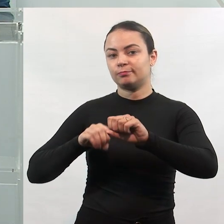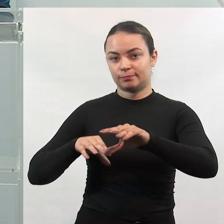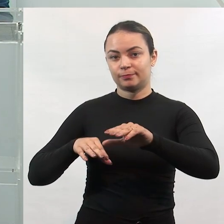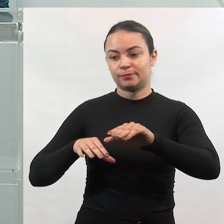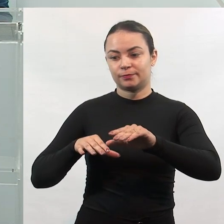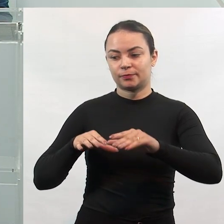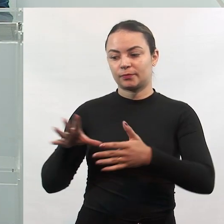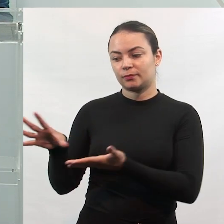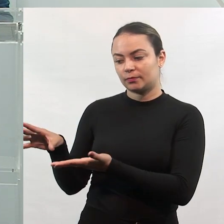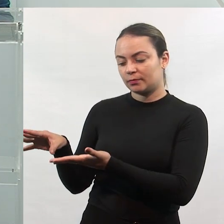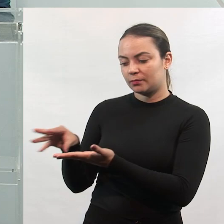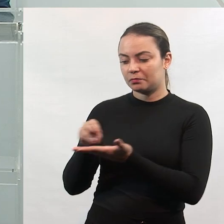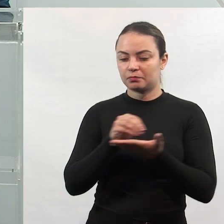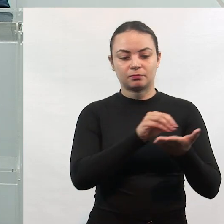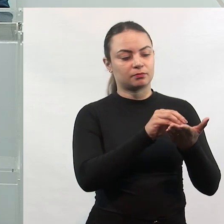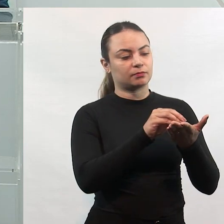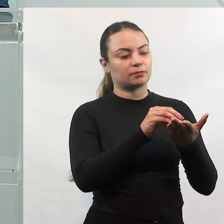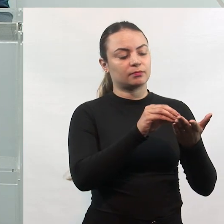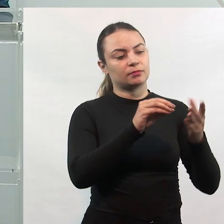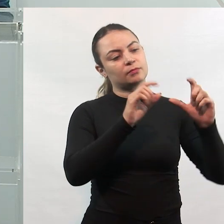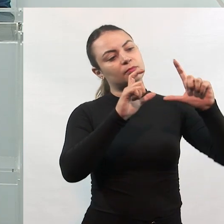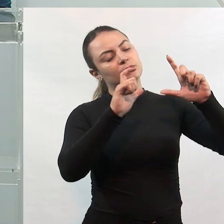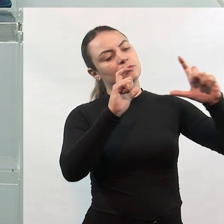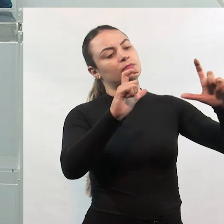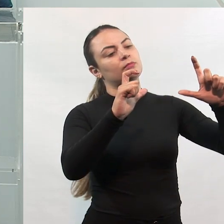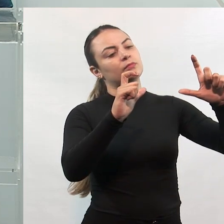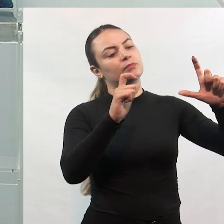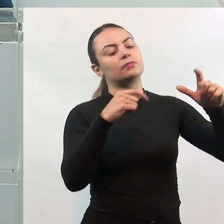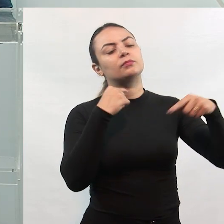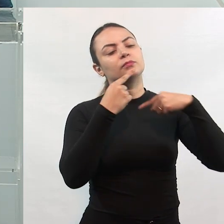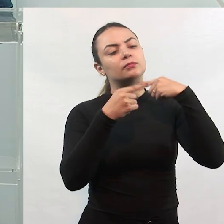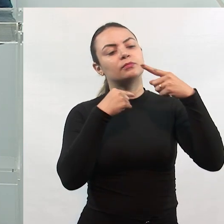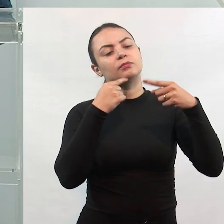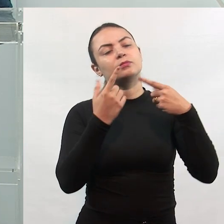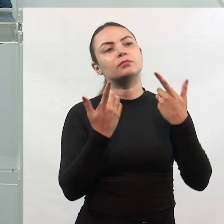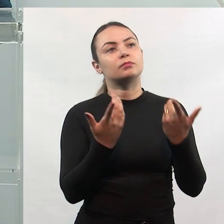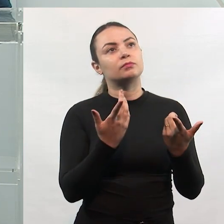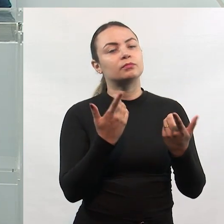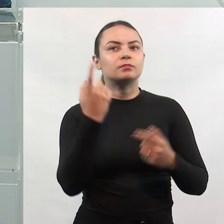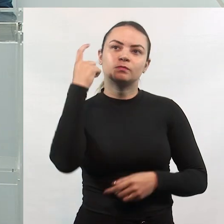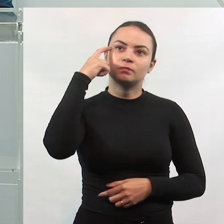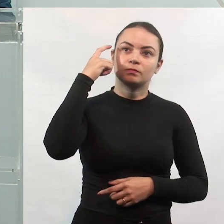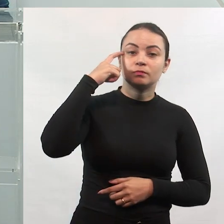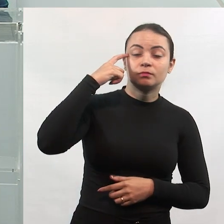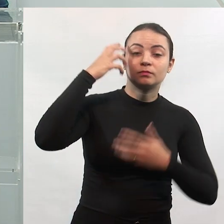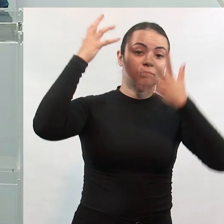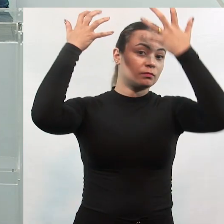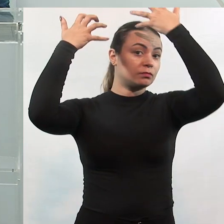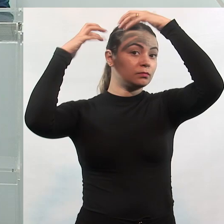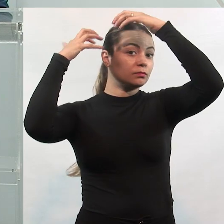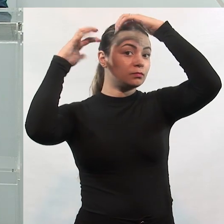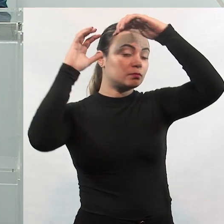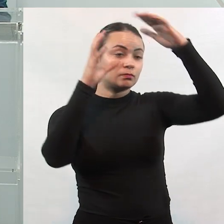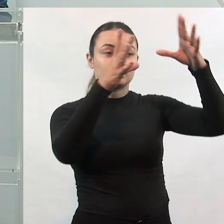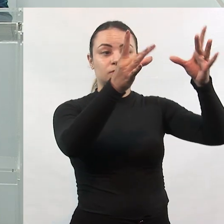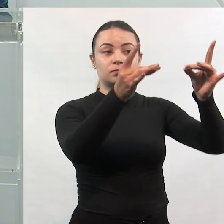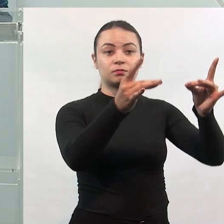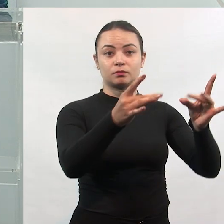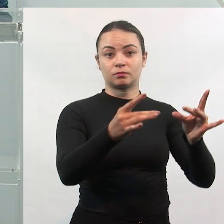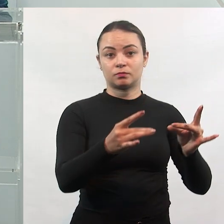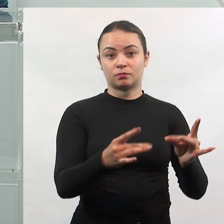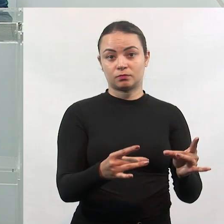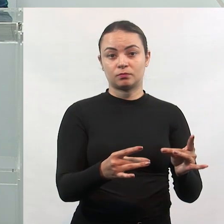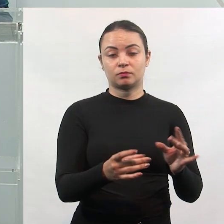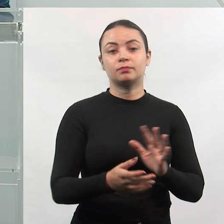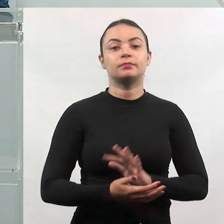isso, convém questionar, né? Qual que é a influência, de fato, da formação continuada de professores para